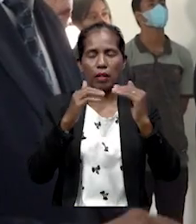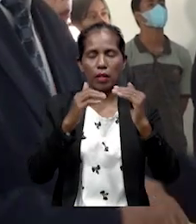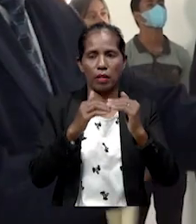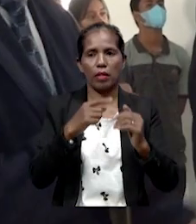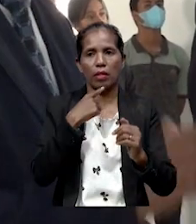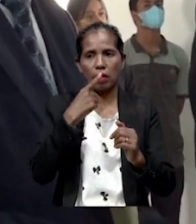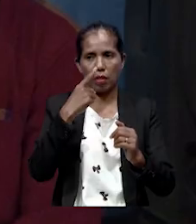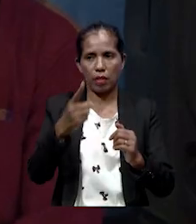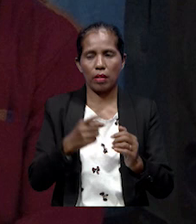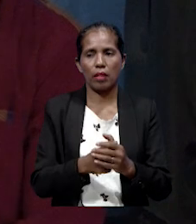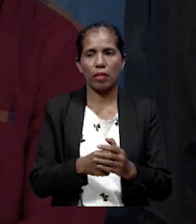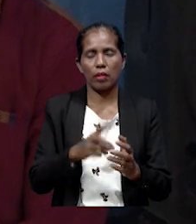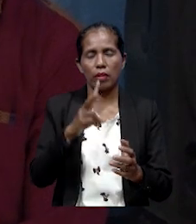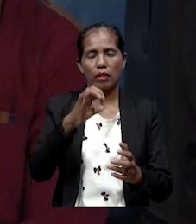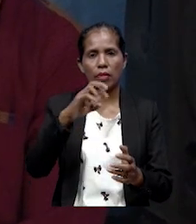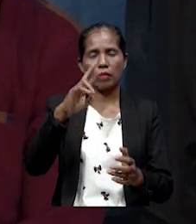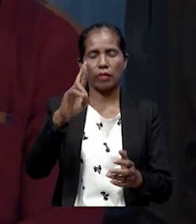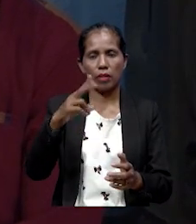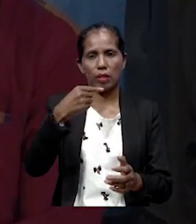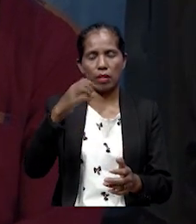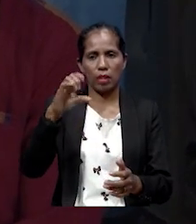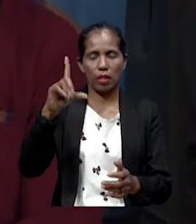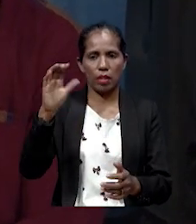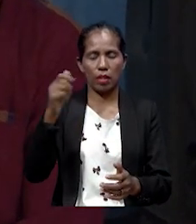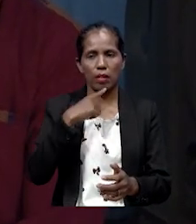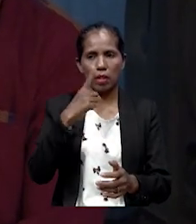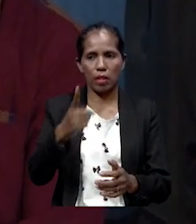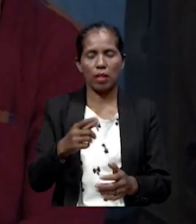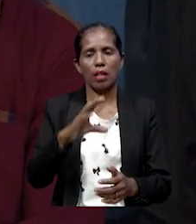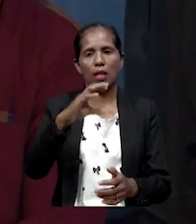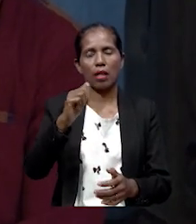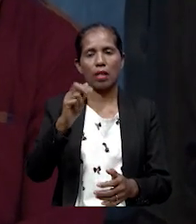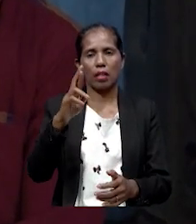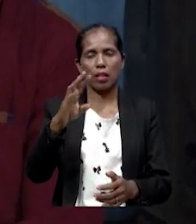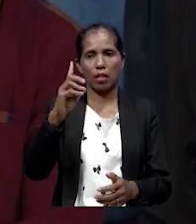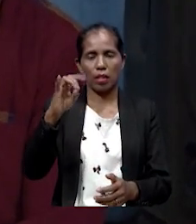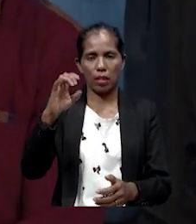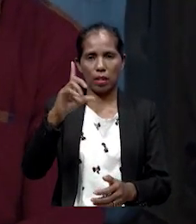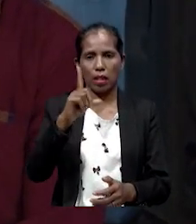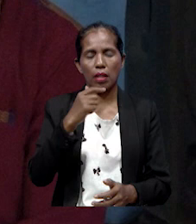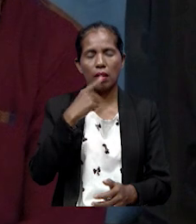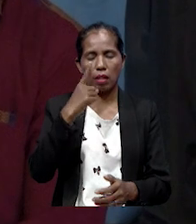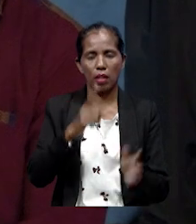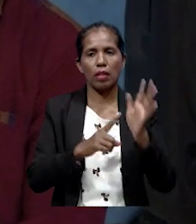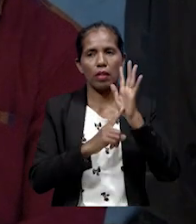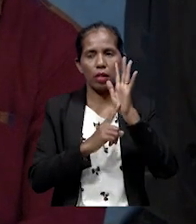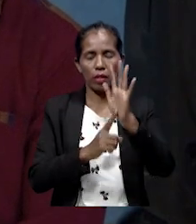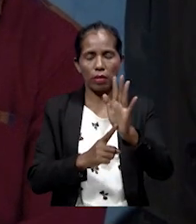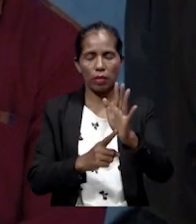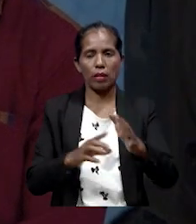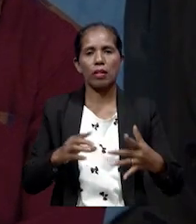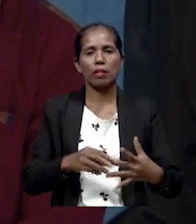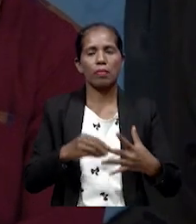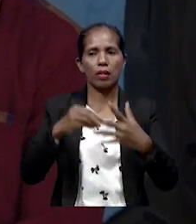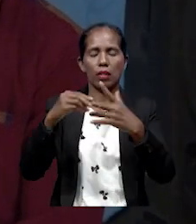Magno Chanceler Dom Virgílio do Carmo da Silva SDB, cardeal no arcebispo, hato saudades especial ba